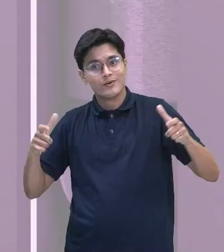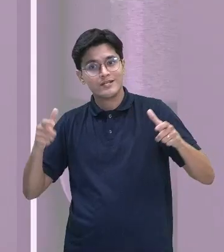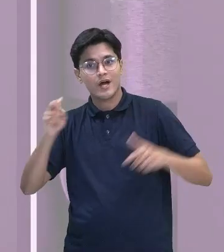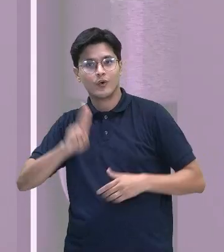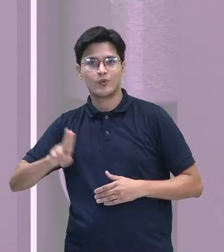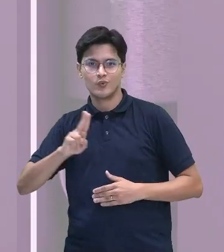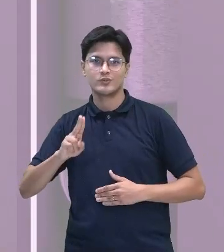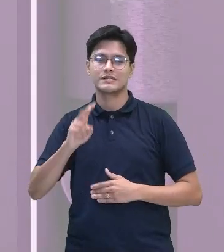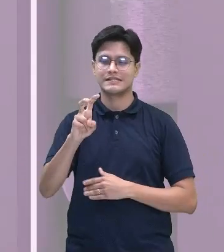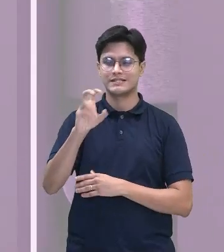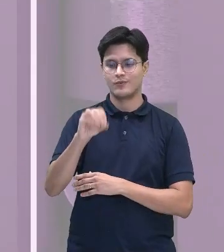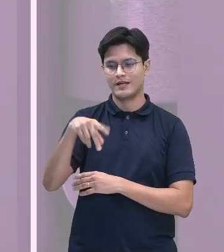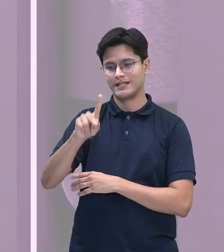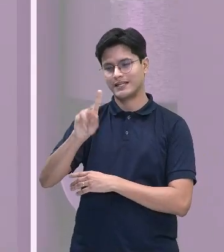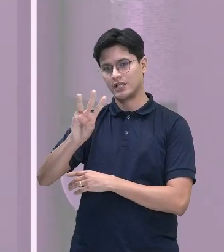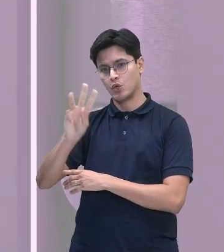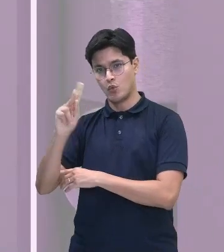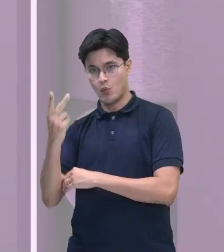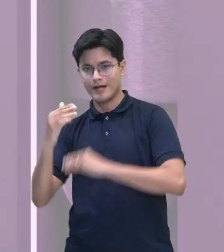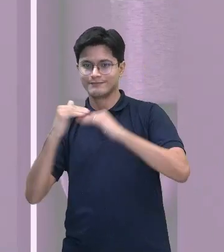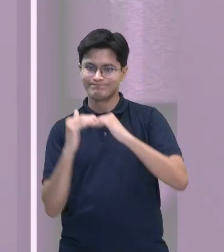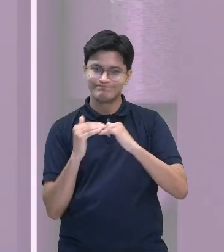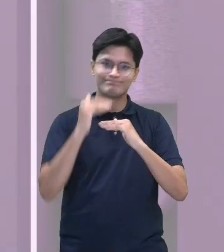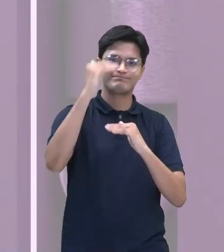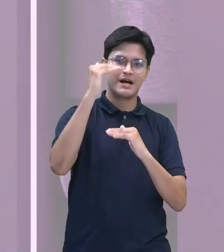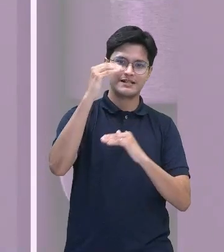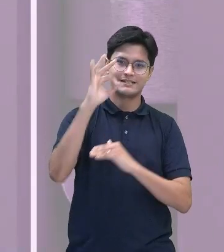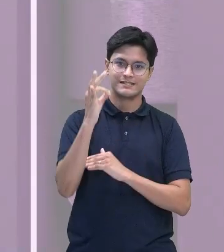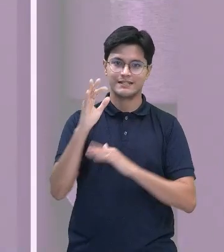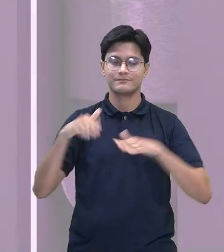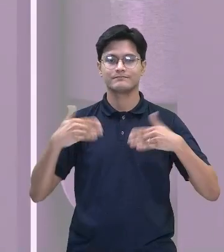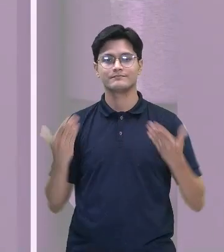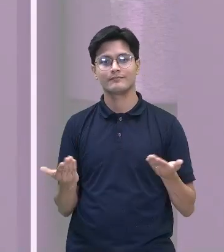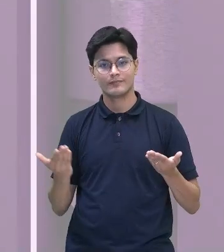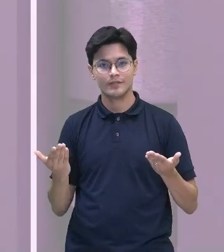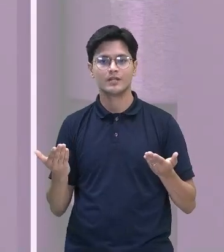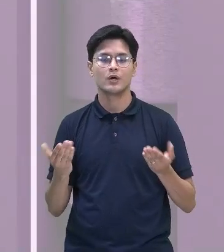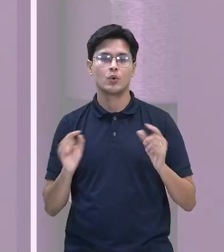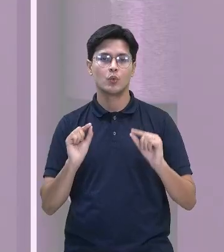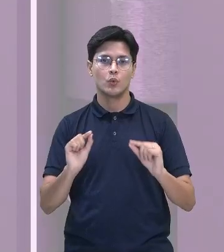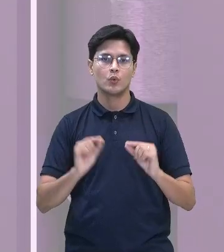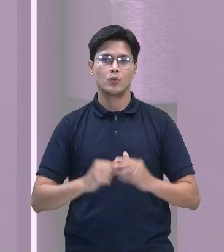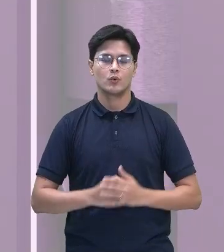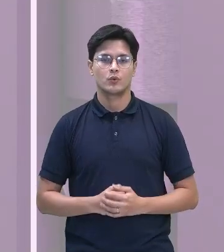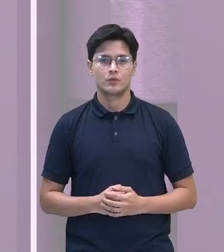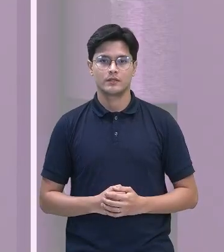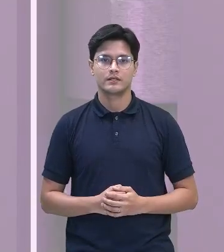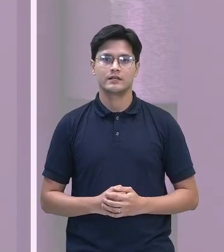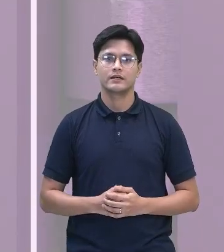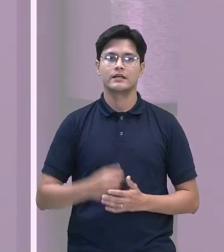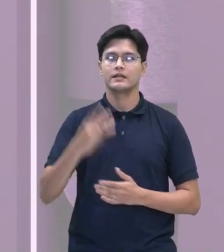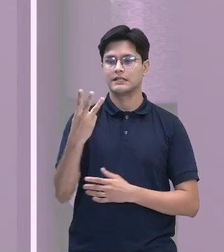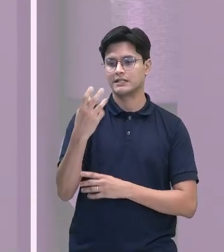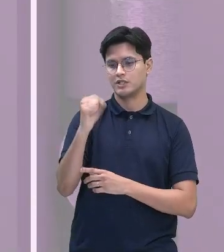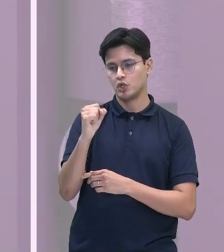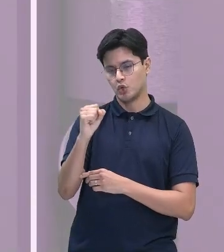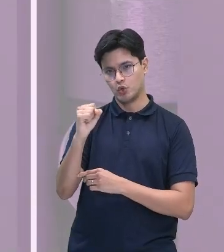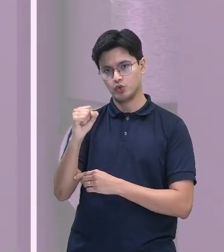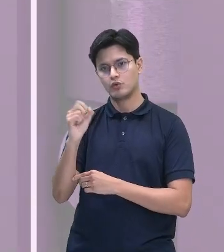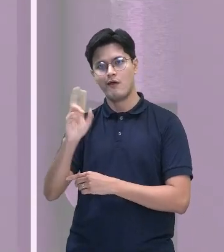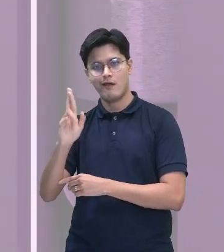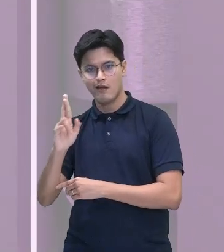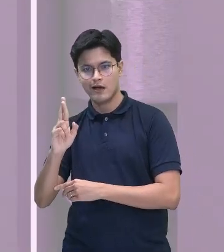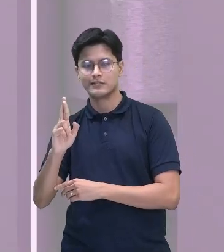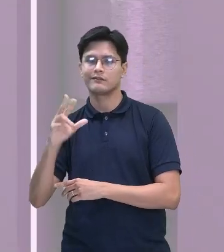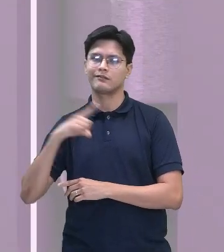momento esse valor será excedido, né? Os R$ 38 sofrerá um acréscimo referente à